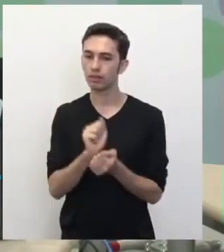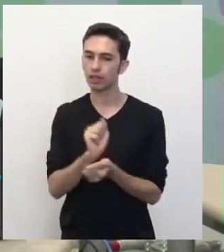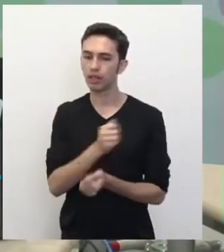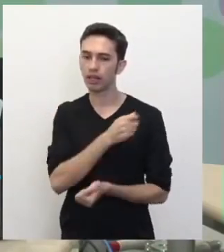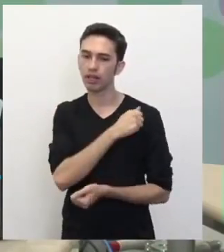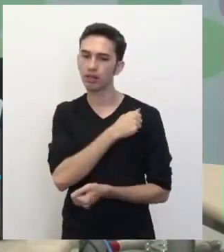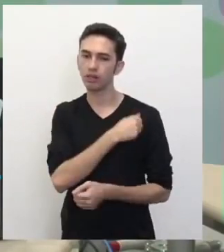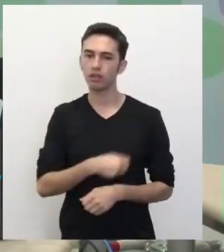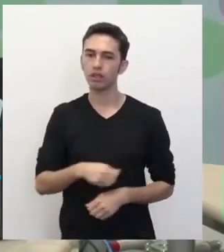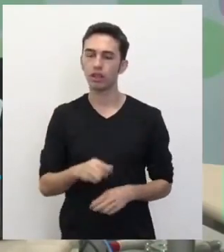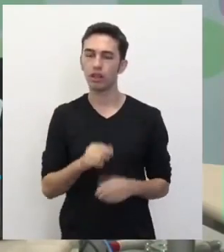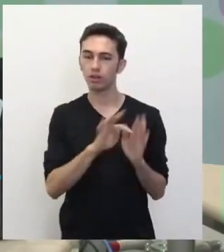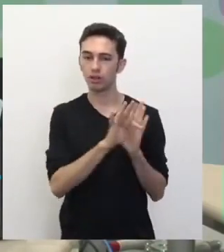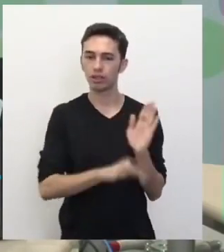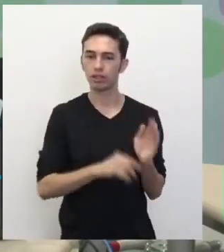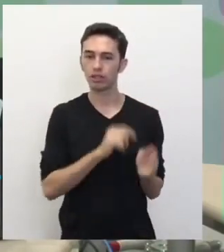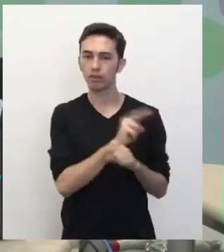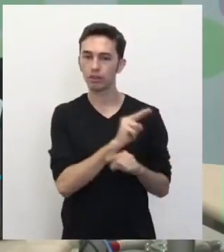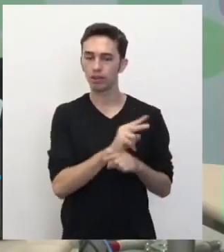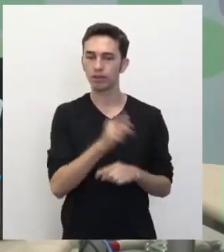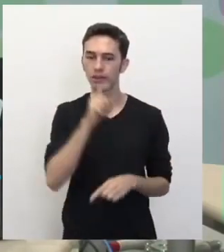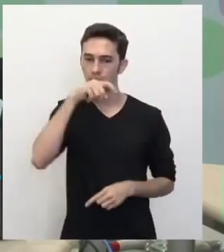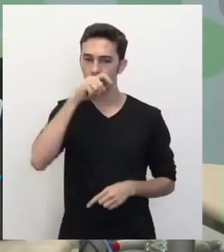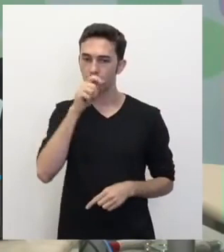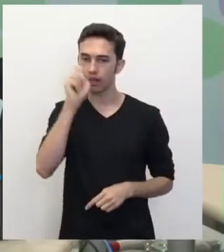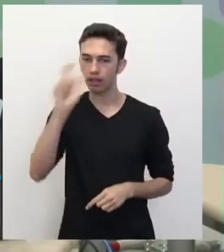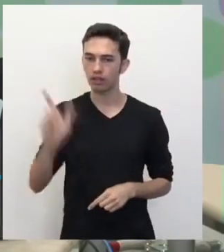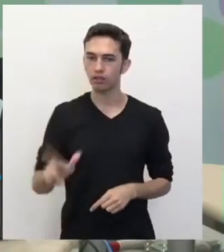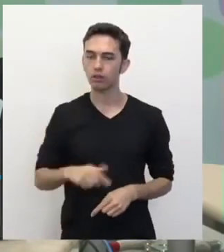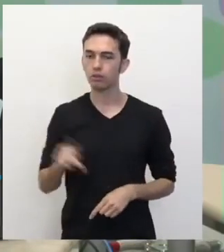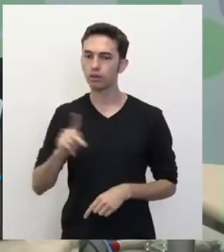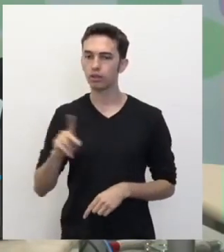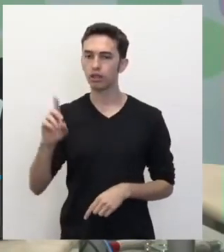sobre preservação das ararinhas azuis, Pro Priscila.